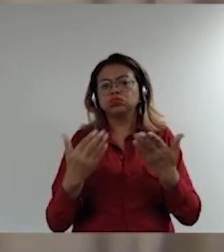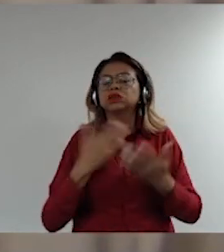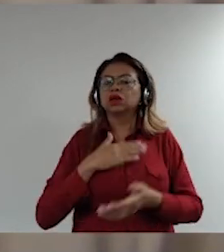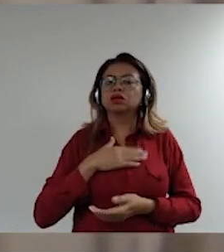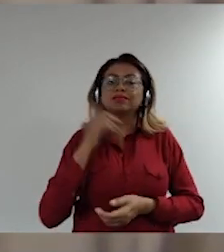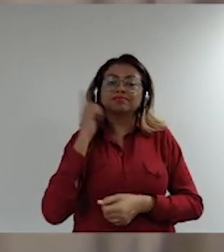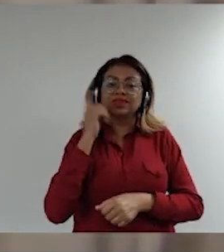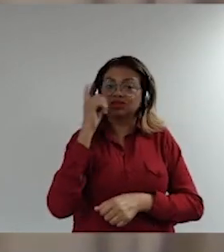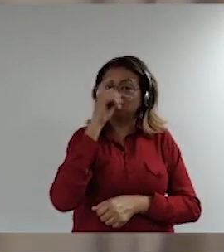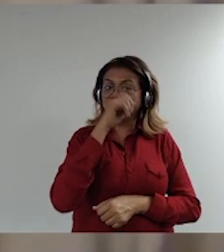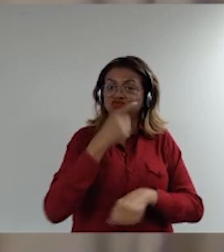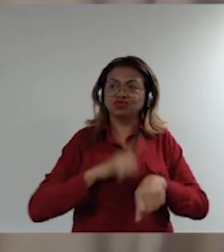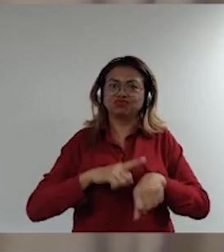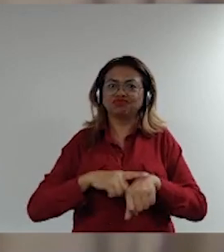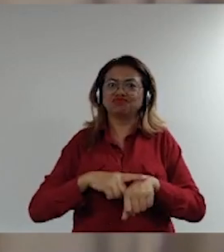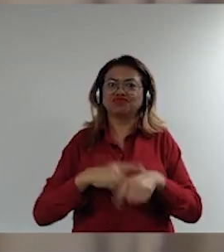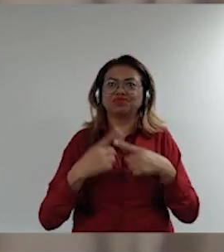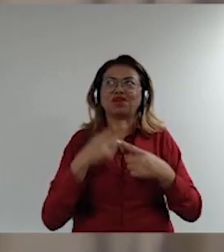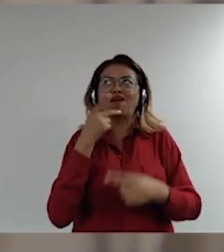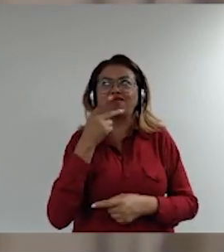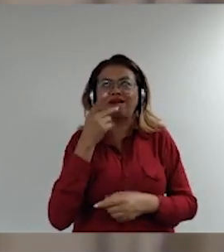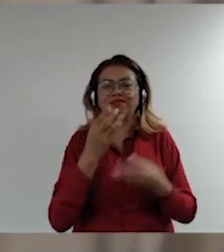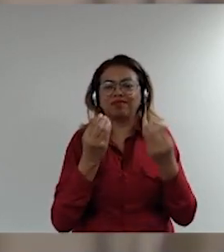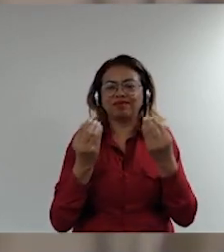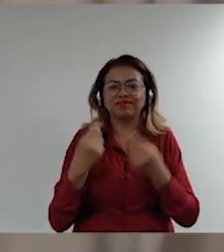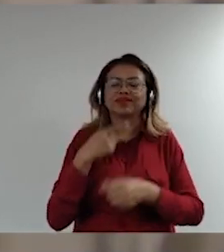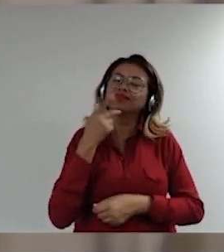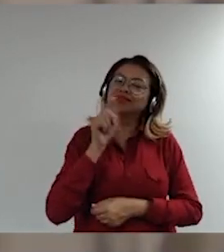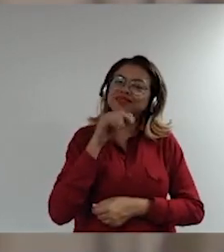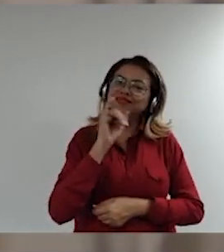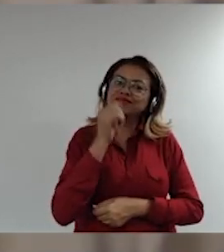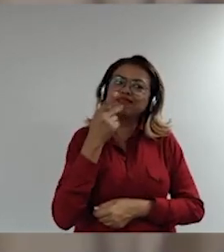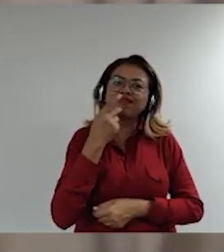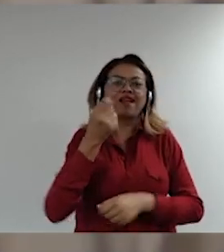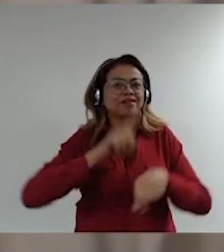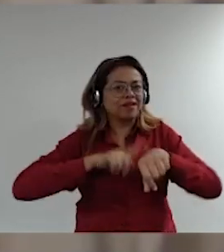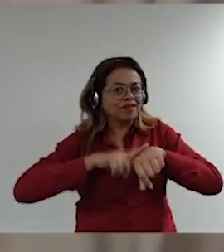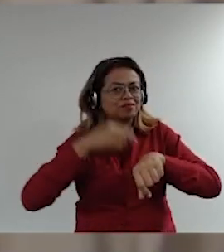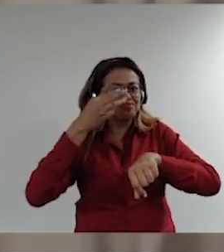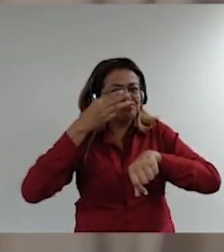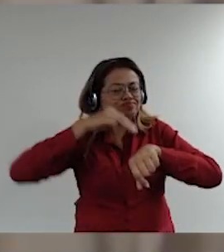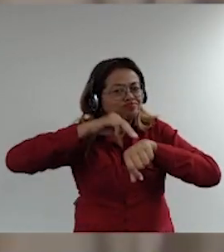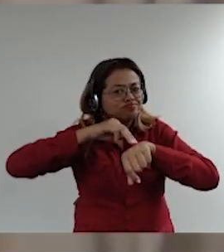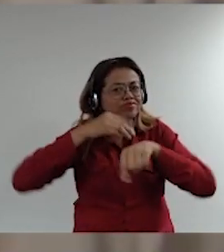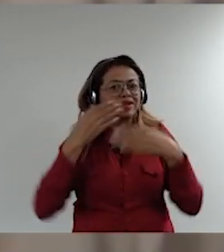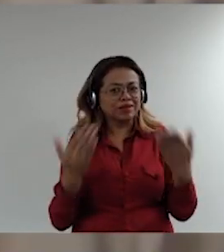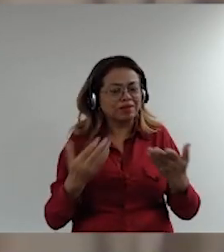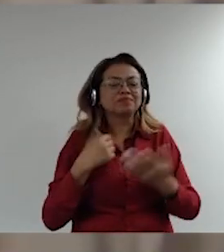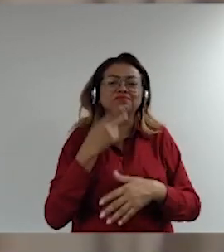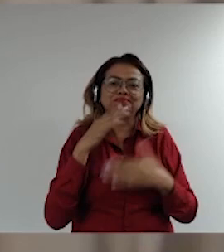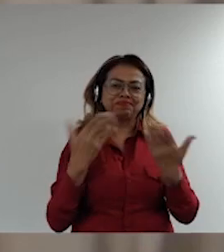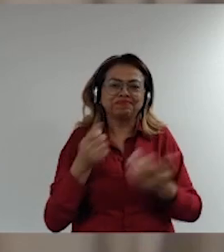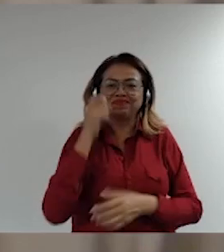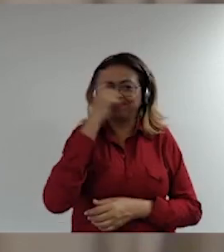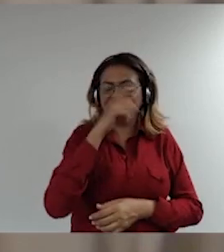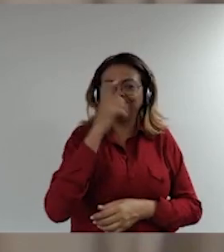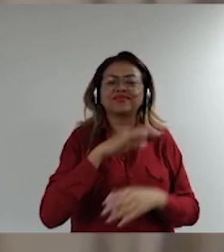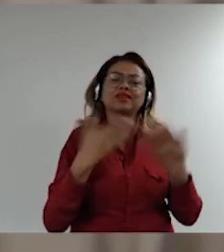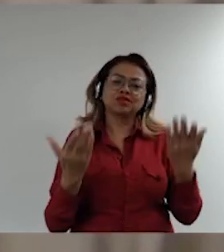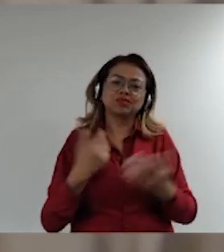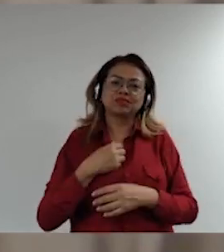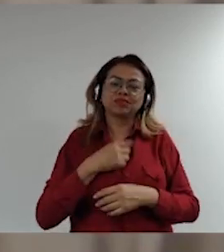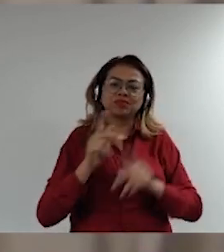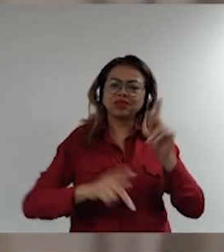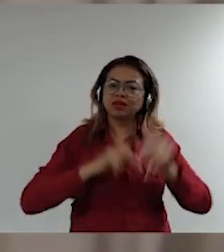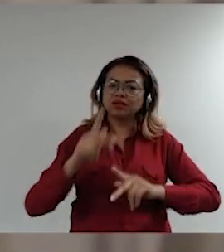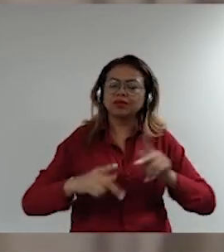contar tempo, tá? Porque eu gosto muito de falar. Então, se você não me disser aí, ó, tenho 3 minutos, acabei de receber. tá? Então,